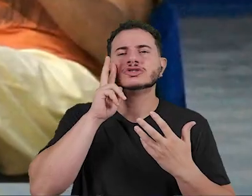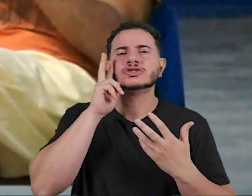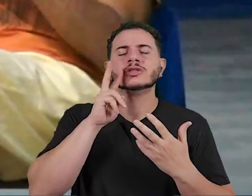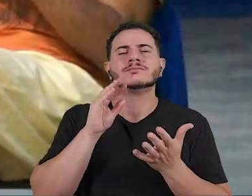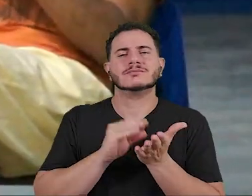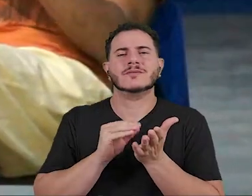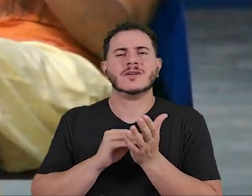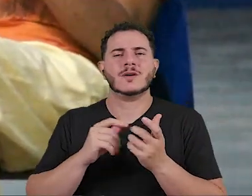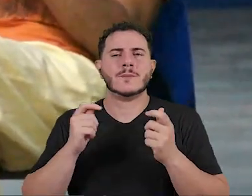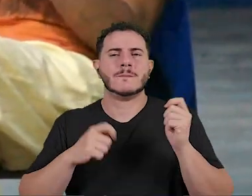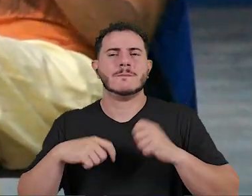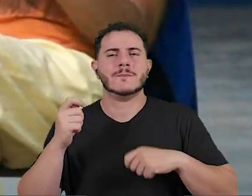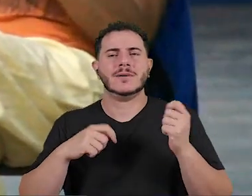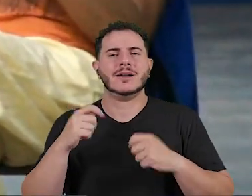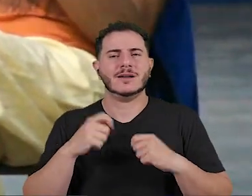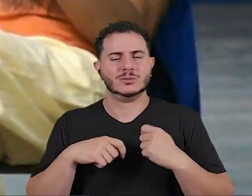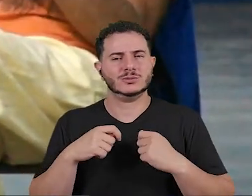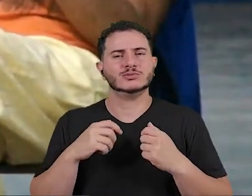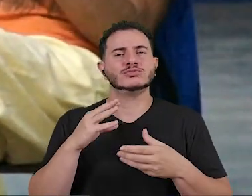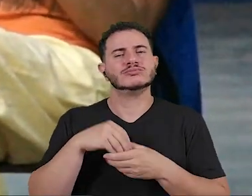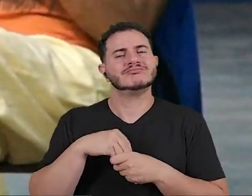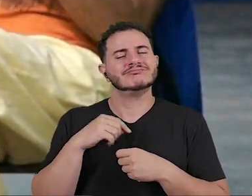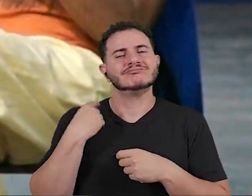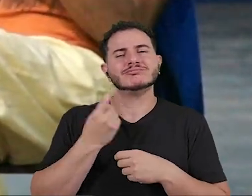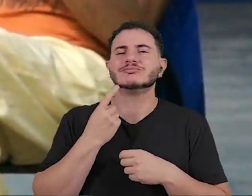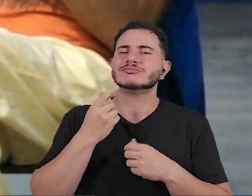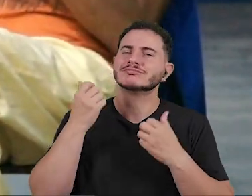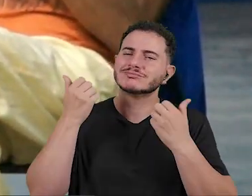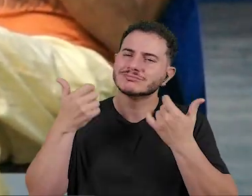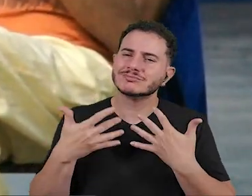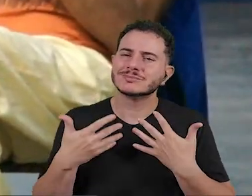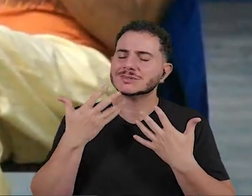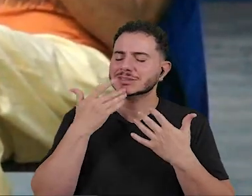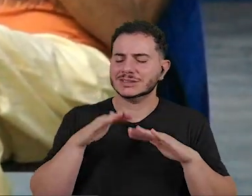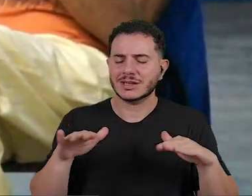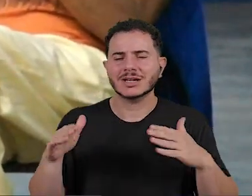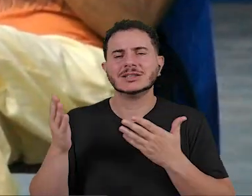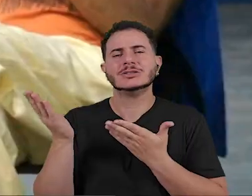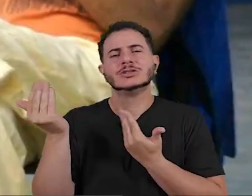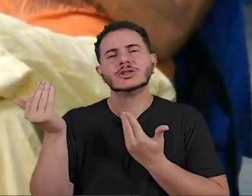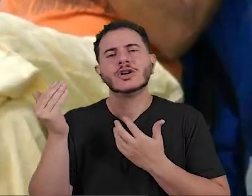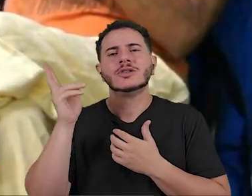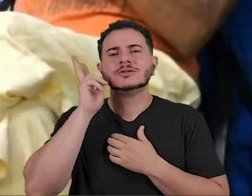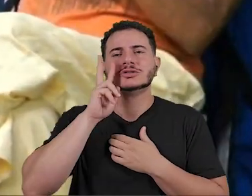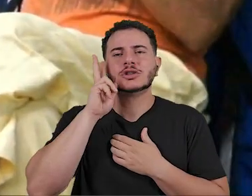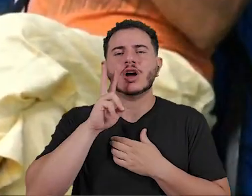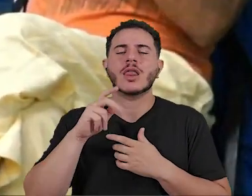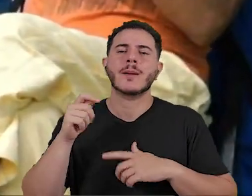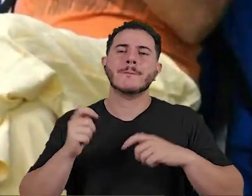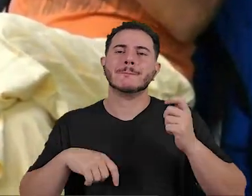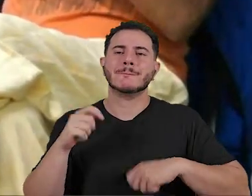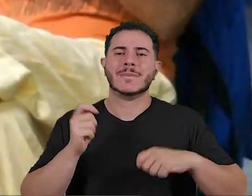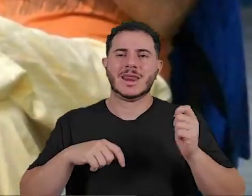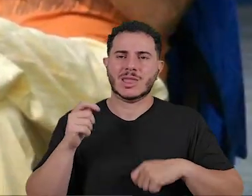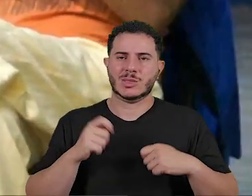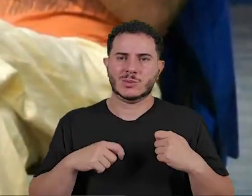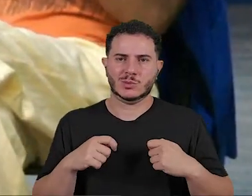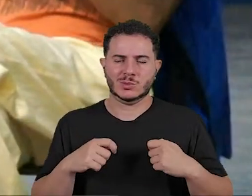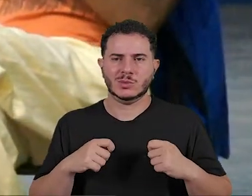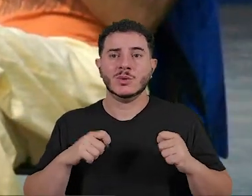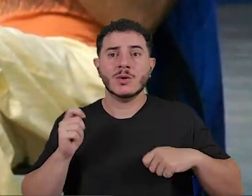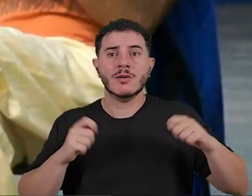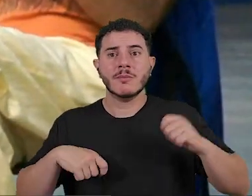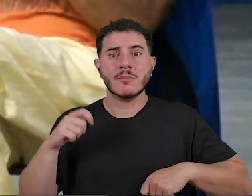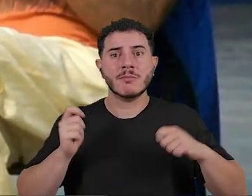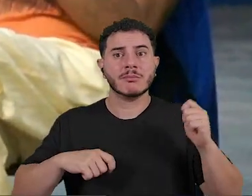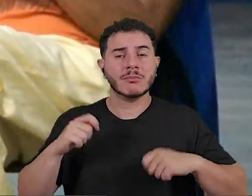jovens, para as crianças, a história do maracatu. Todo o registro dizem, veio da coroação do